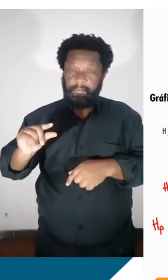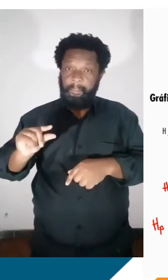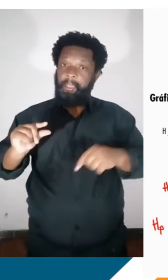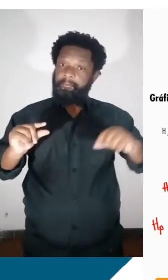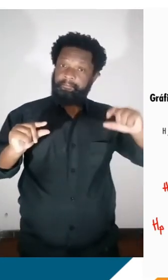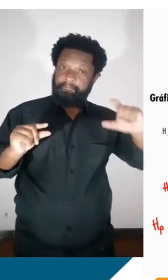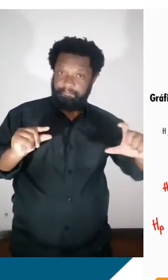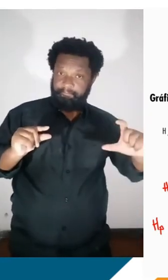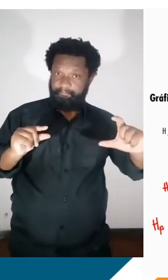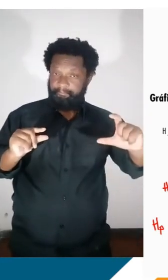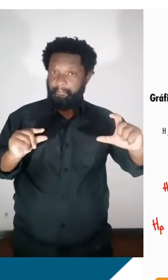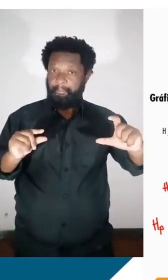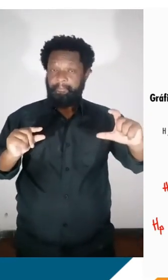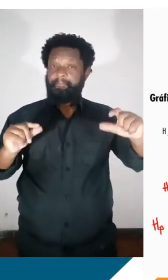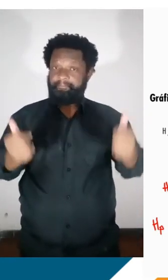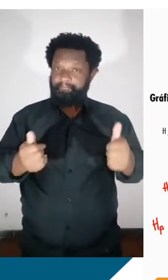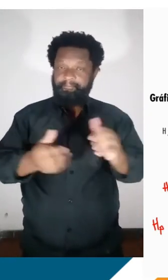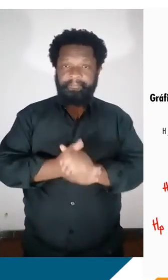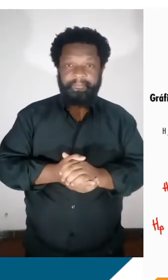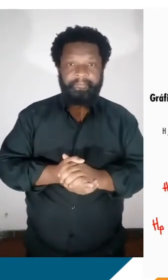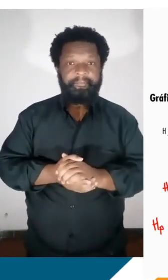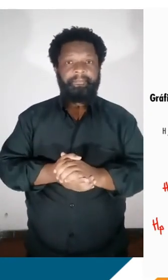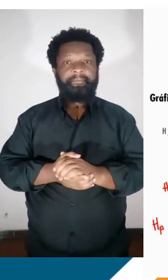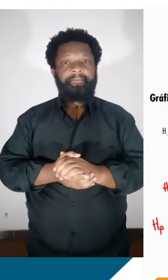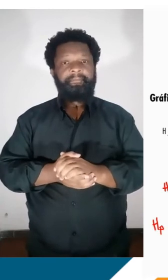dos reagentes. Beleza?